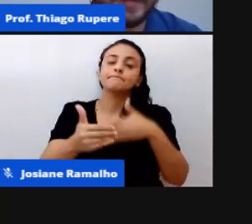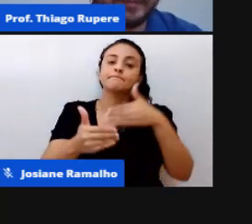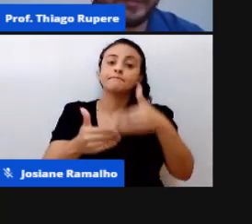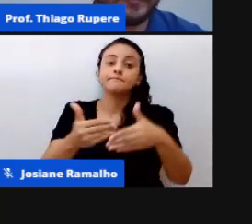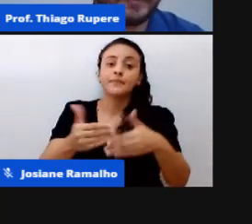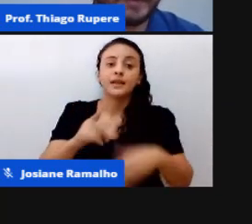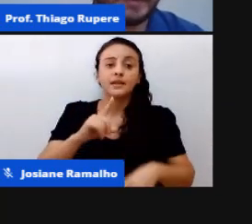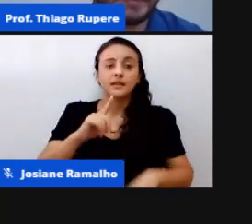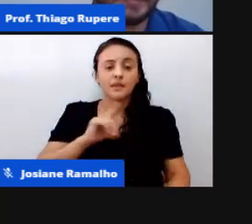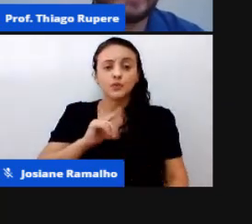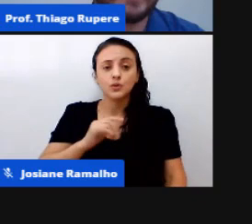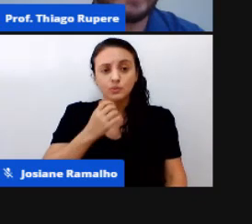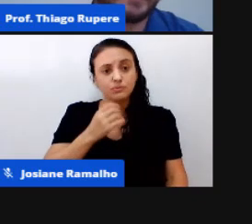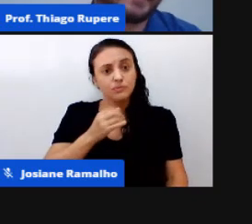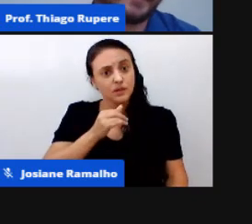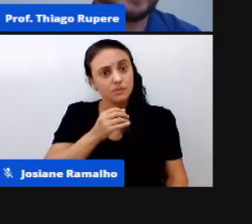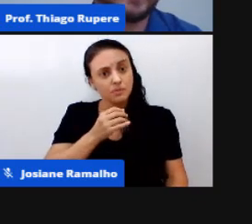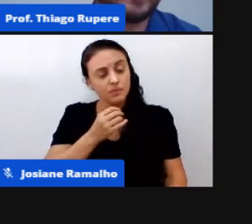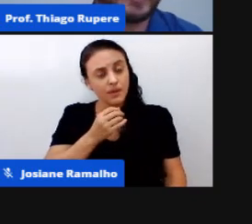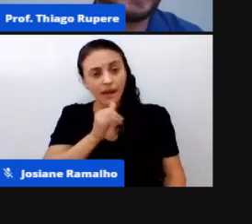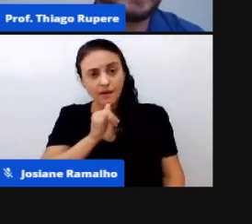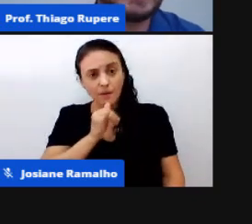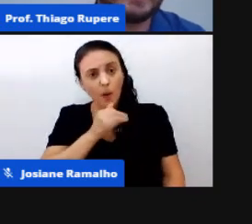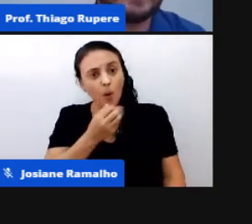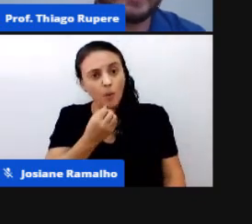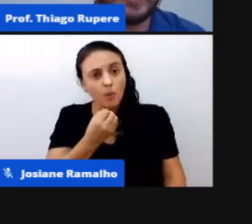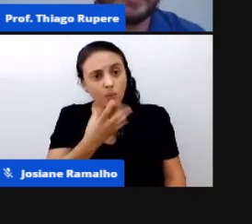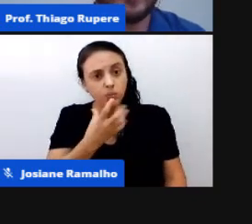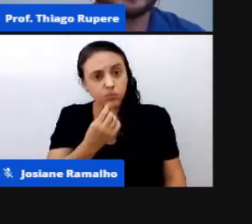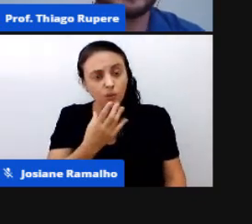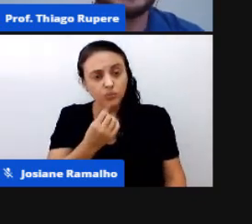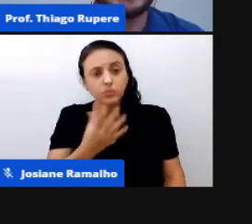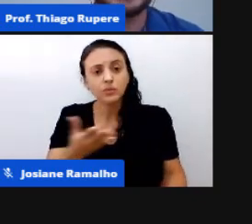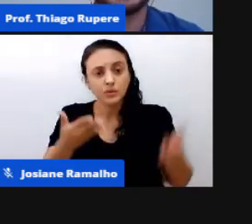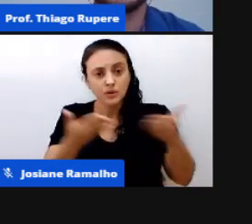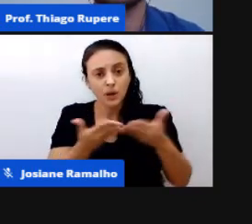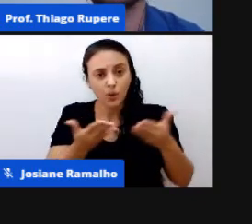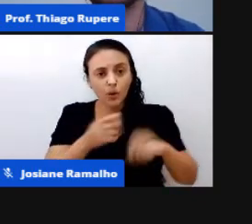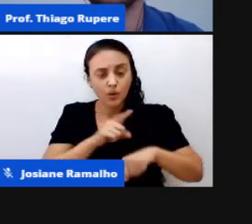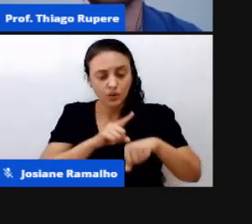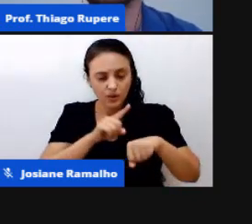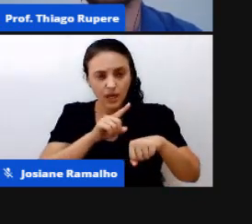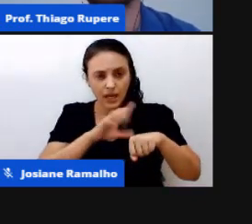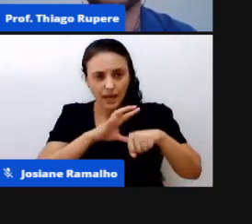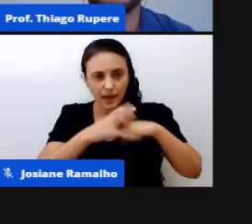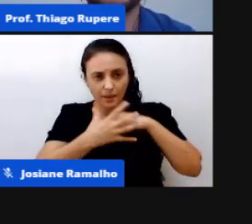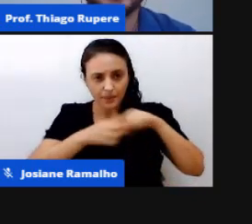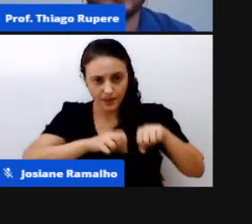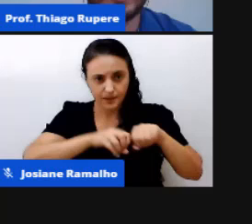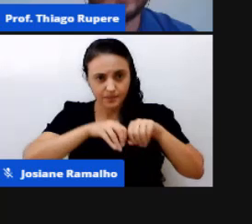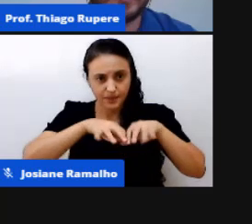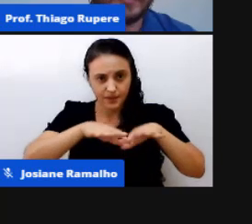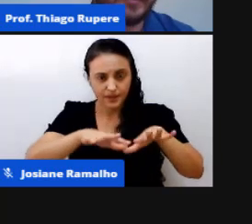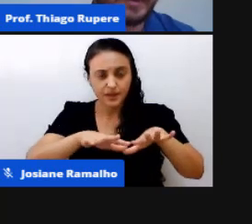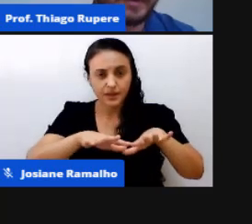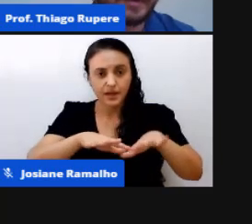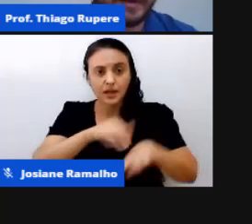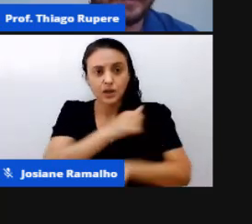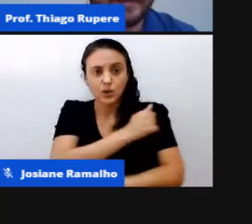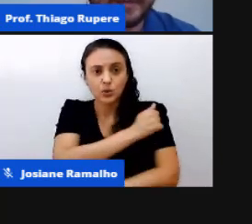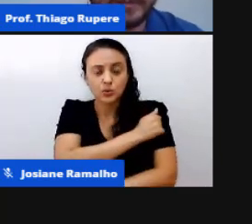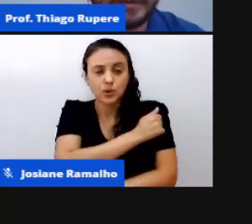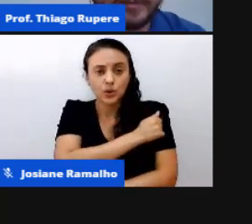bons exemplos nessa situação de pandemia, de ensino remoto, né? De que alunos têm produzido. Por exemplo,